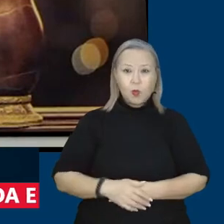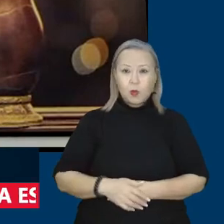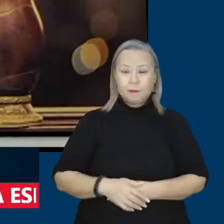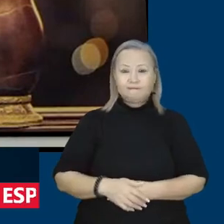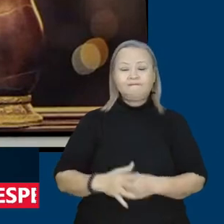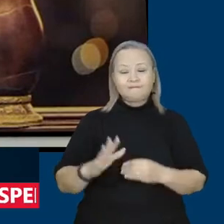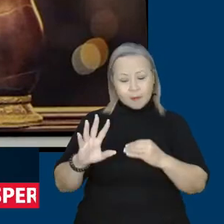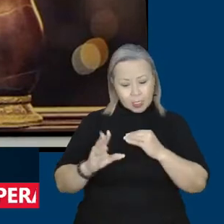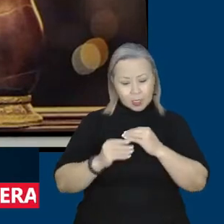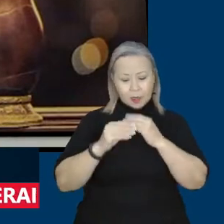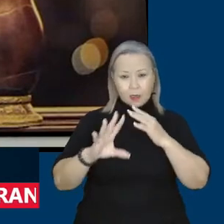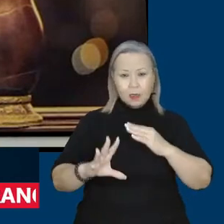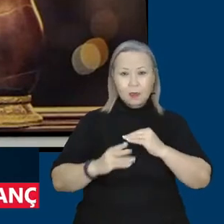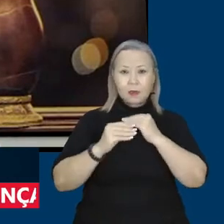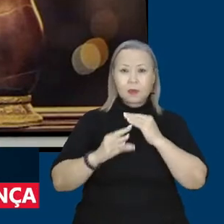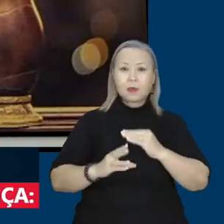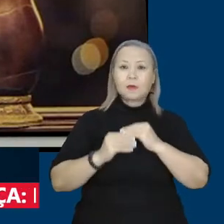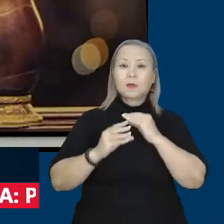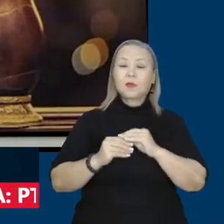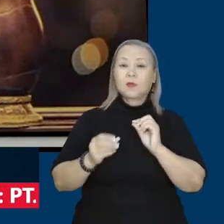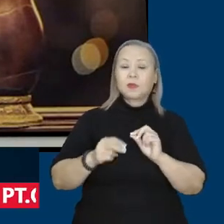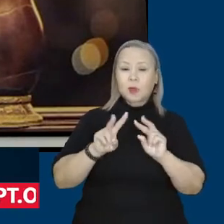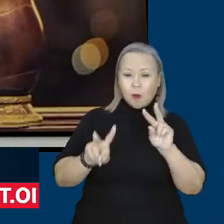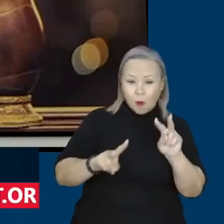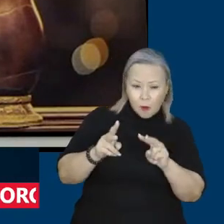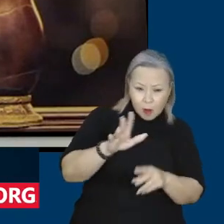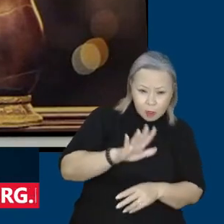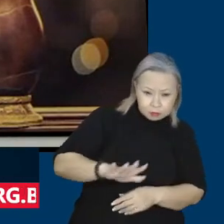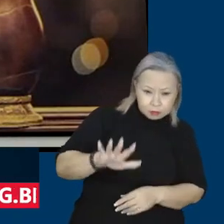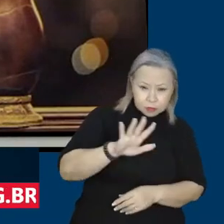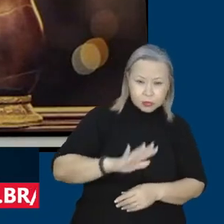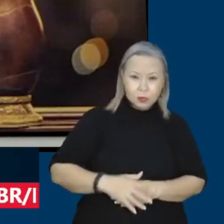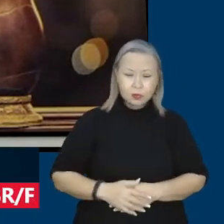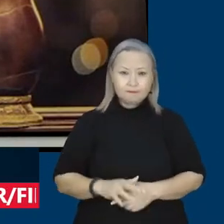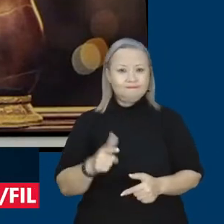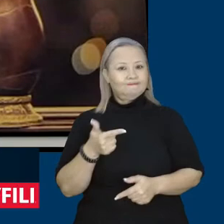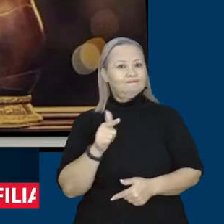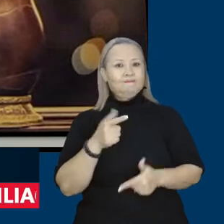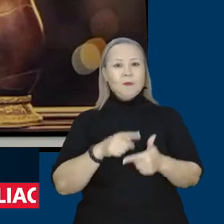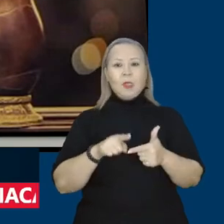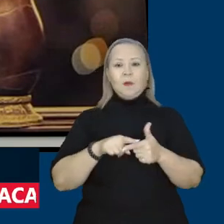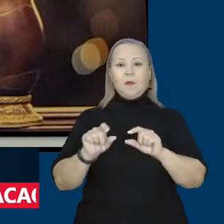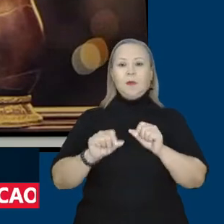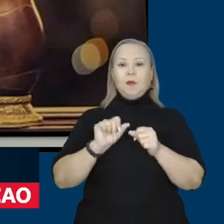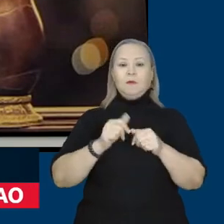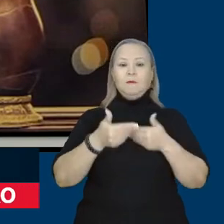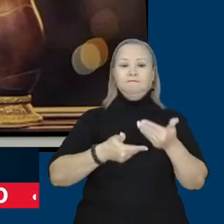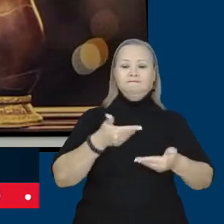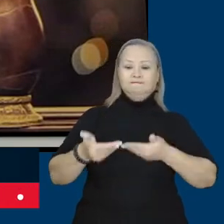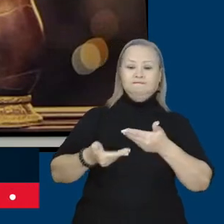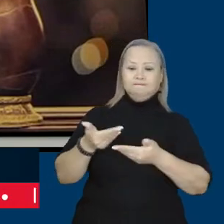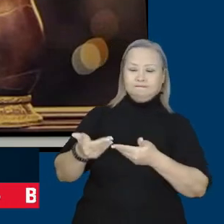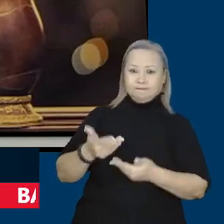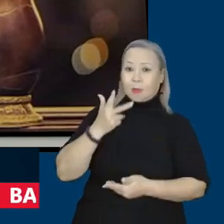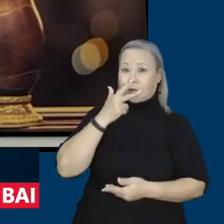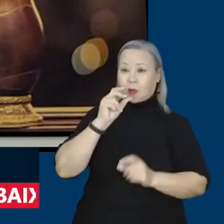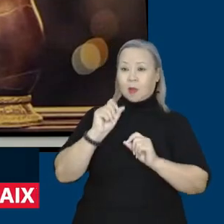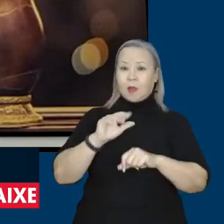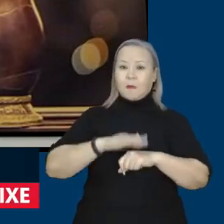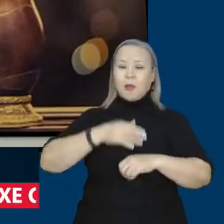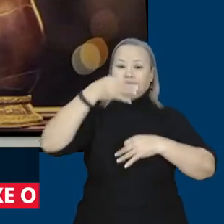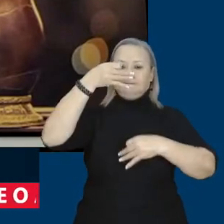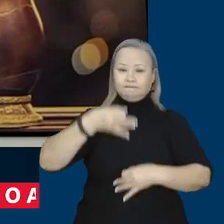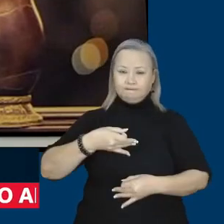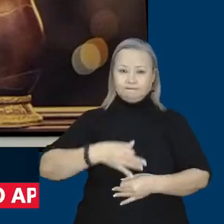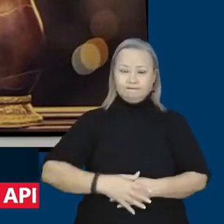comigo isso mesmo tem dialogar com todos eu não tenho problema nenhum de fazer essa afirmação que eu acho que há mais do que